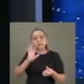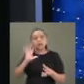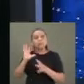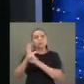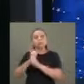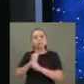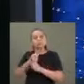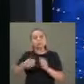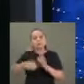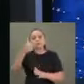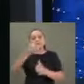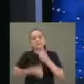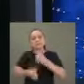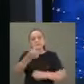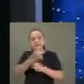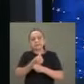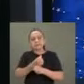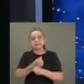2023